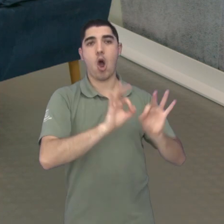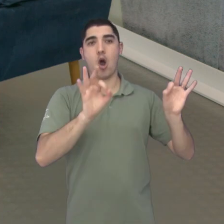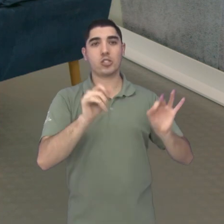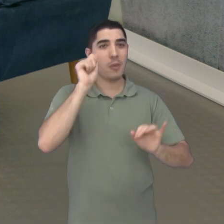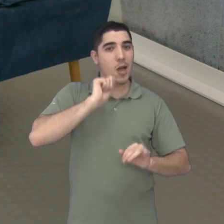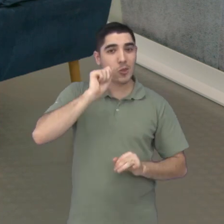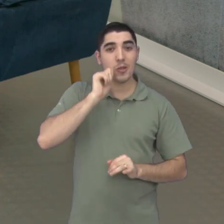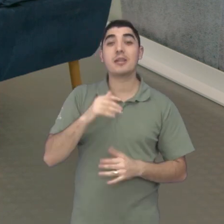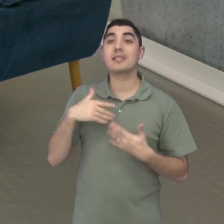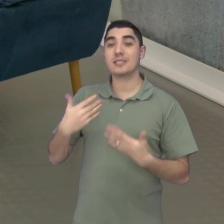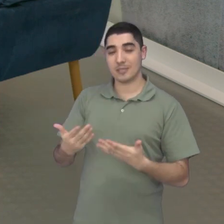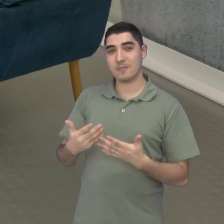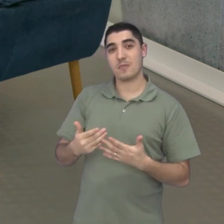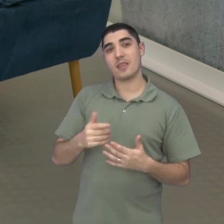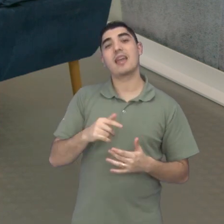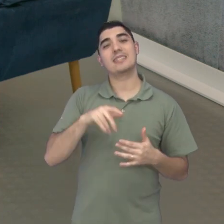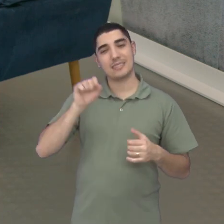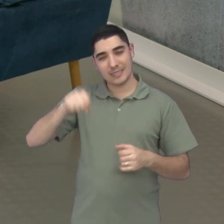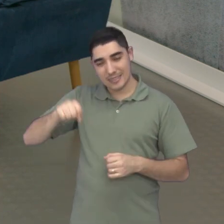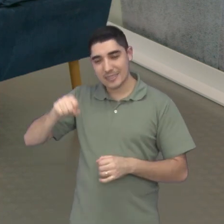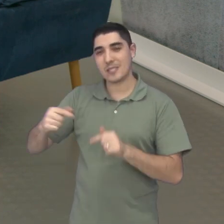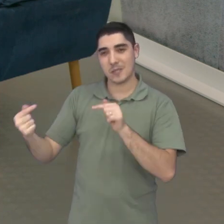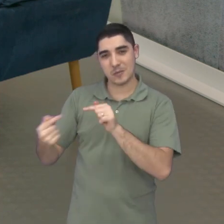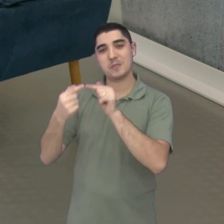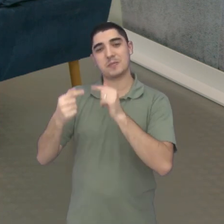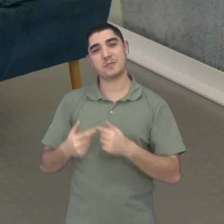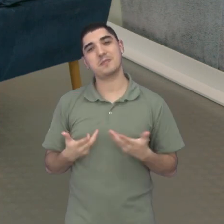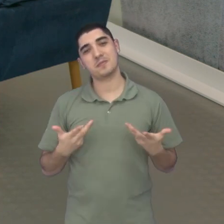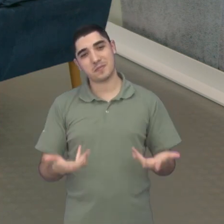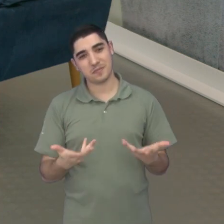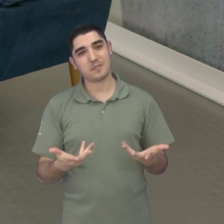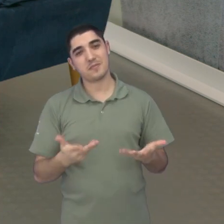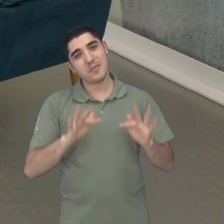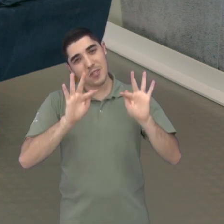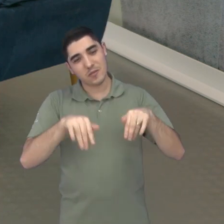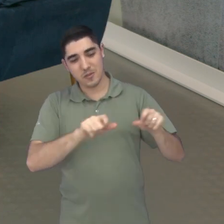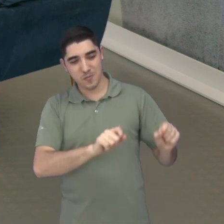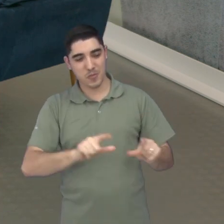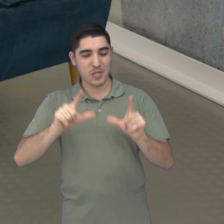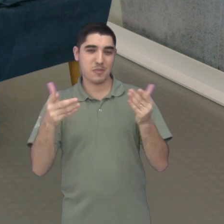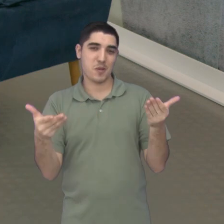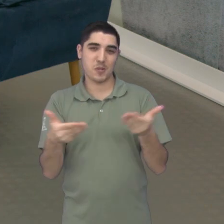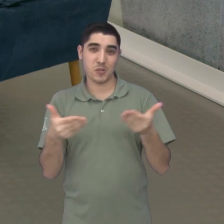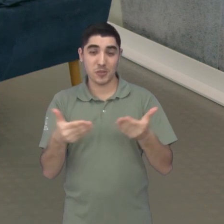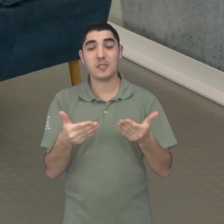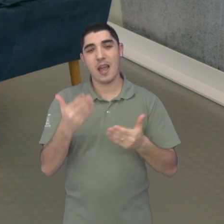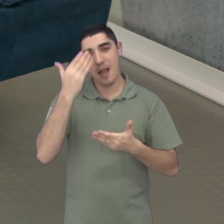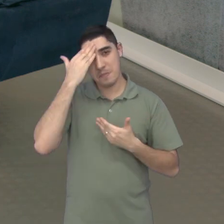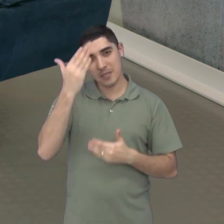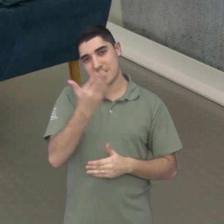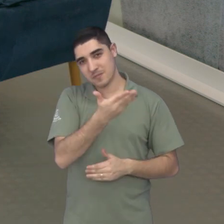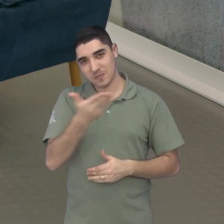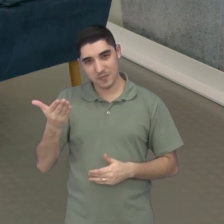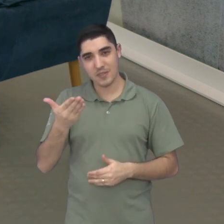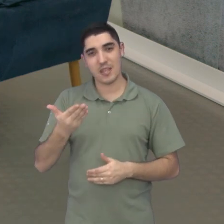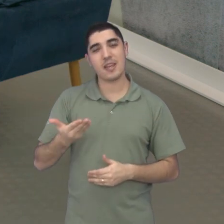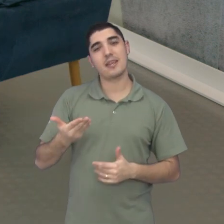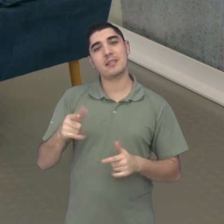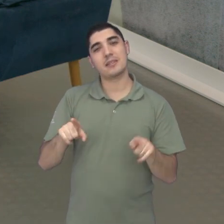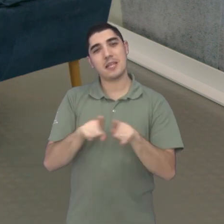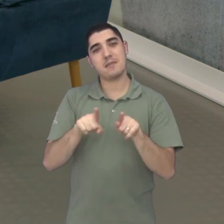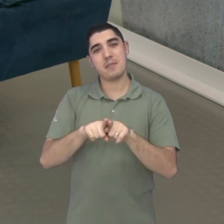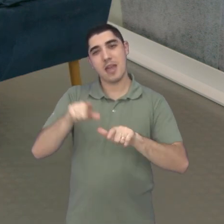ator primeiro. Tem sim. É isso aí. Chegamos ao final do Estação Mercado de hoje, agradecendo a presença de todos